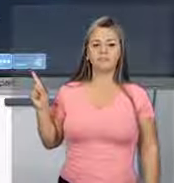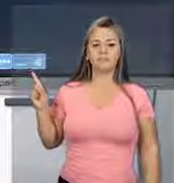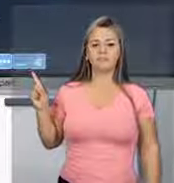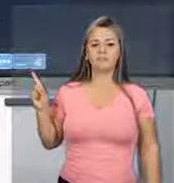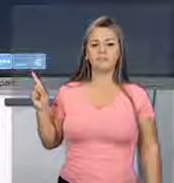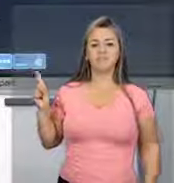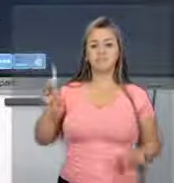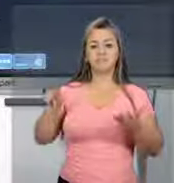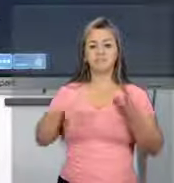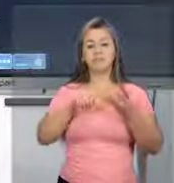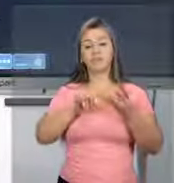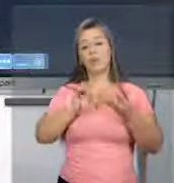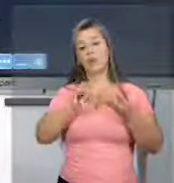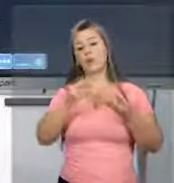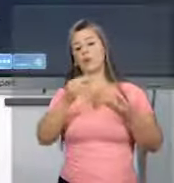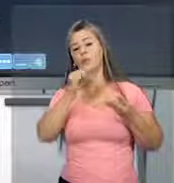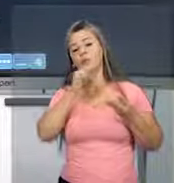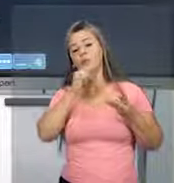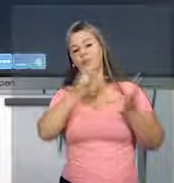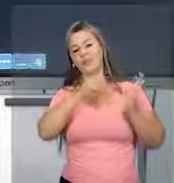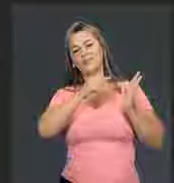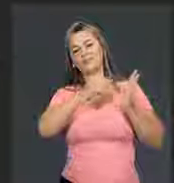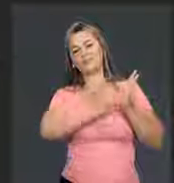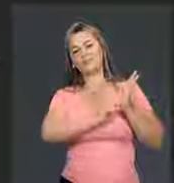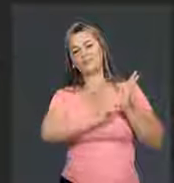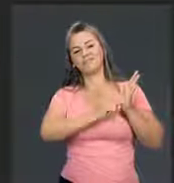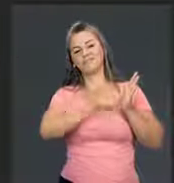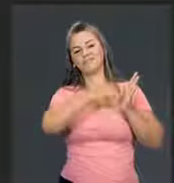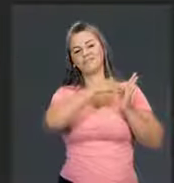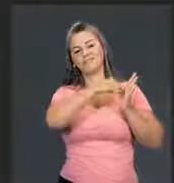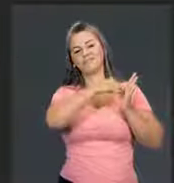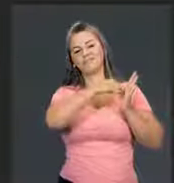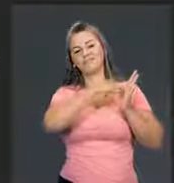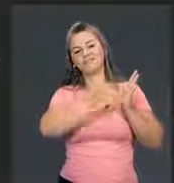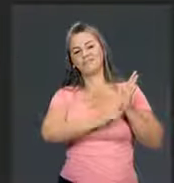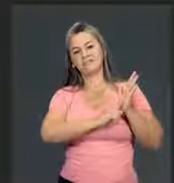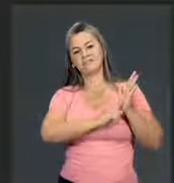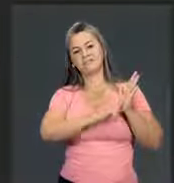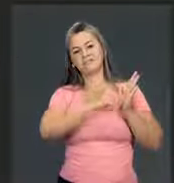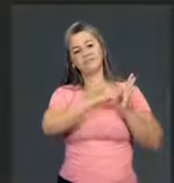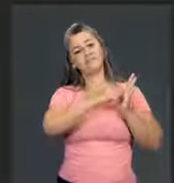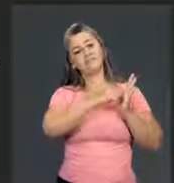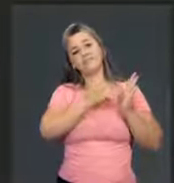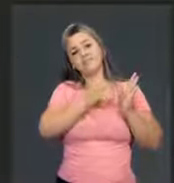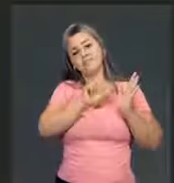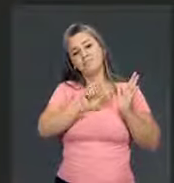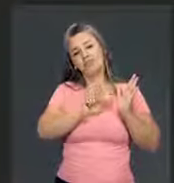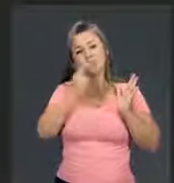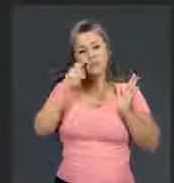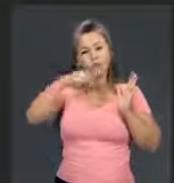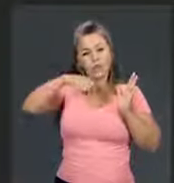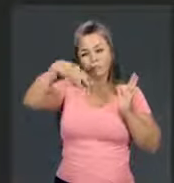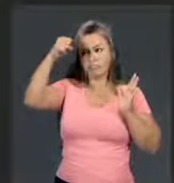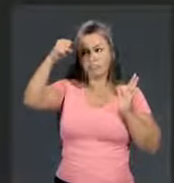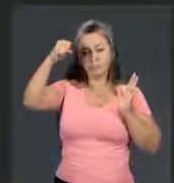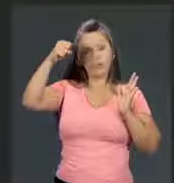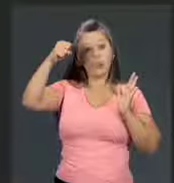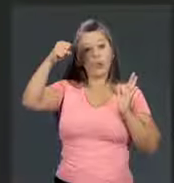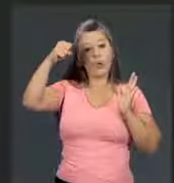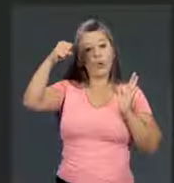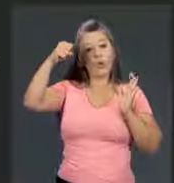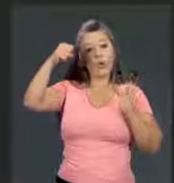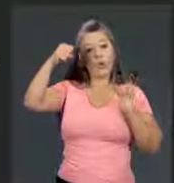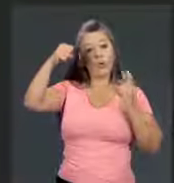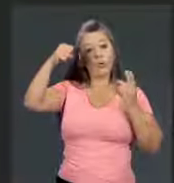Temos também a chave interruptora, que vai ligar ou desligar todo o circuito ou